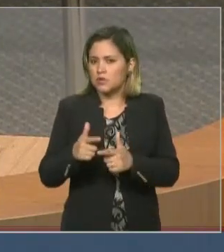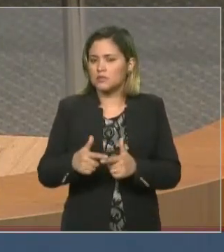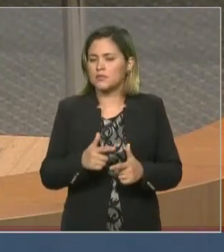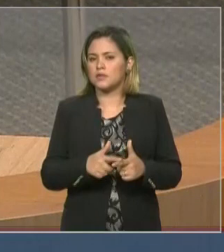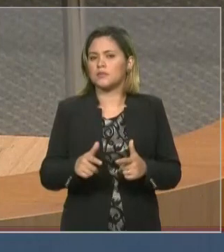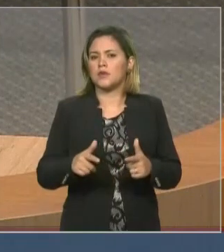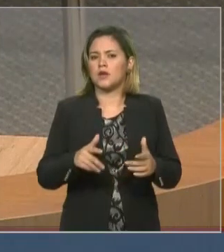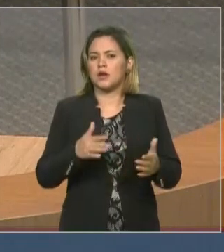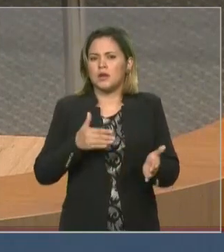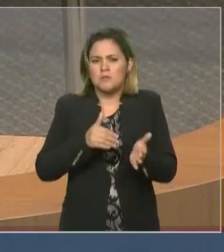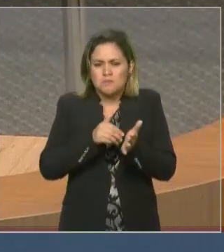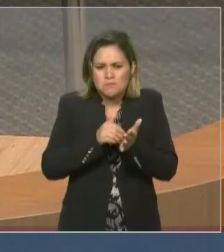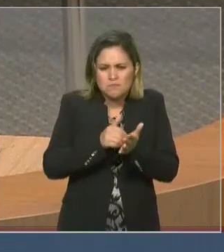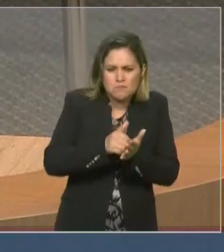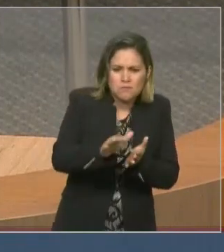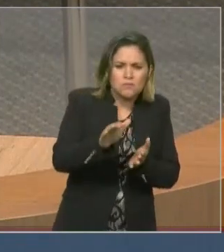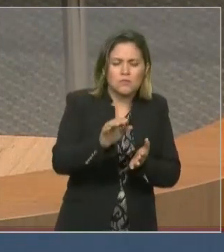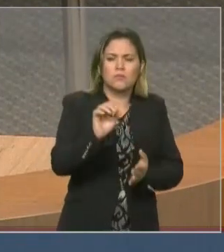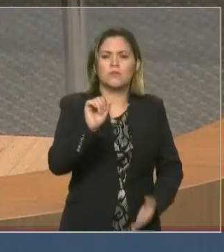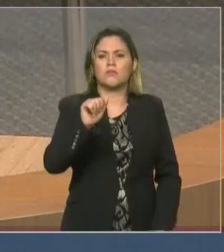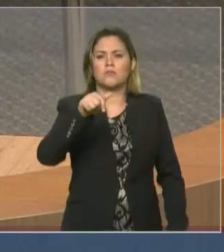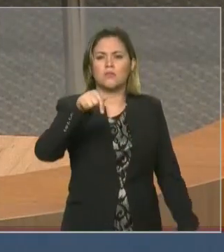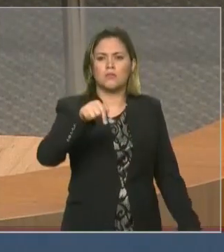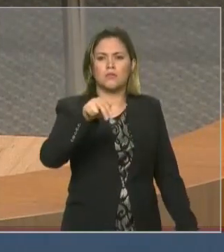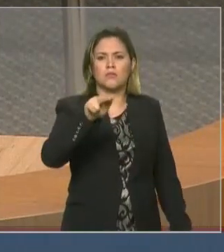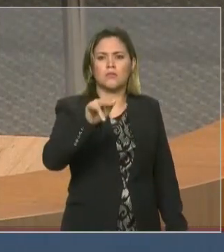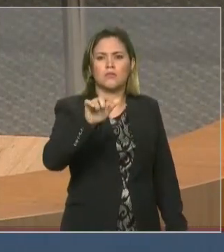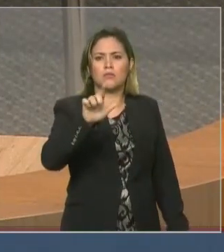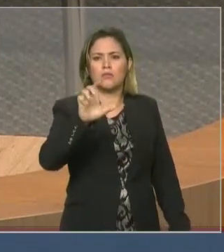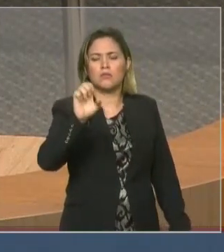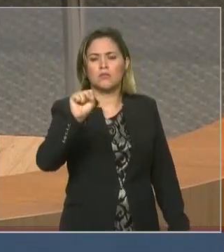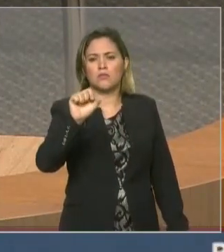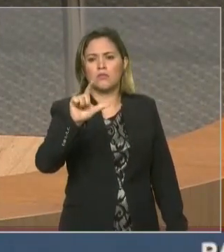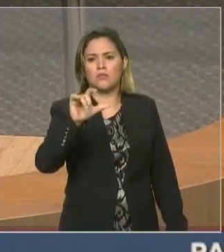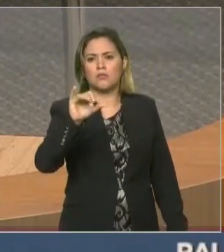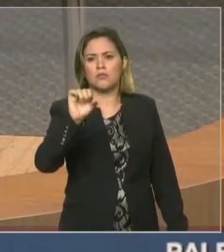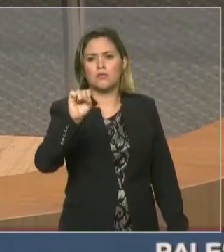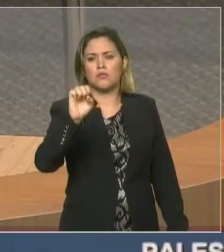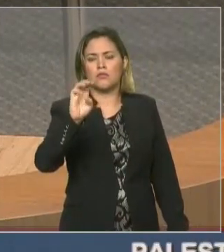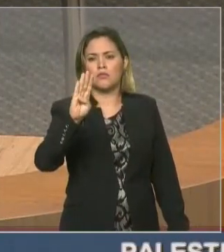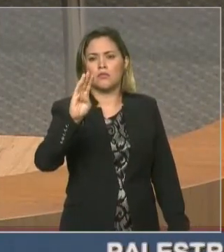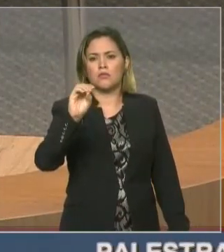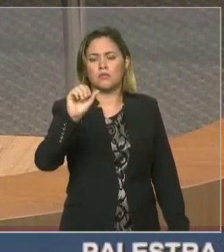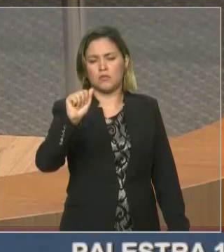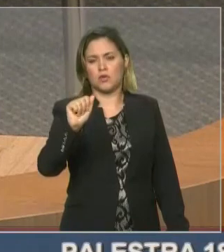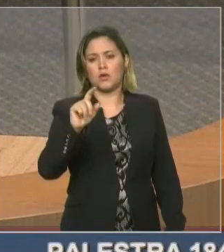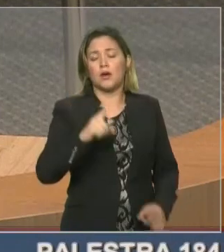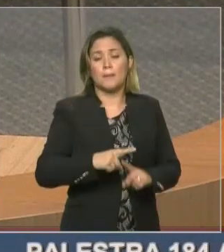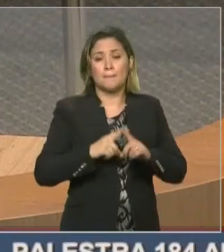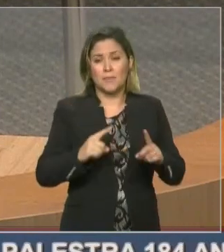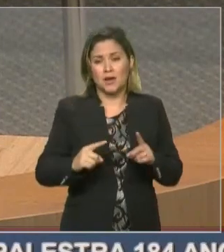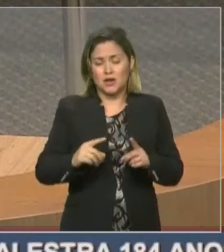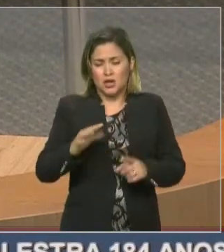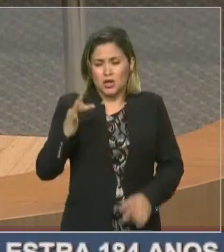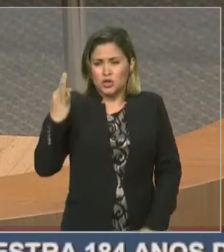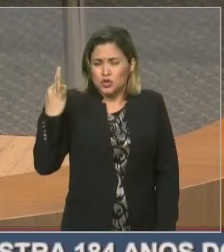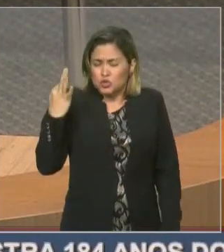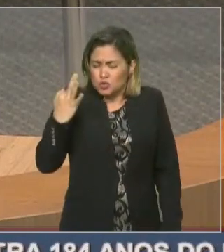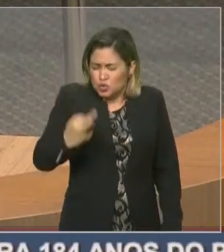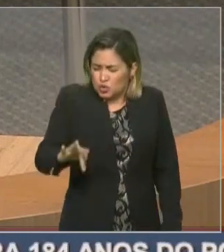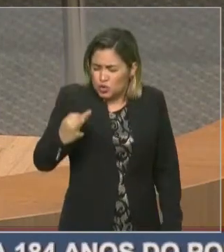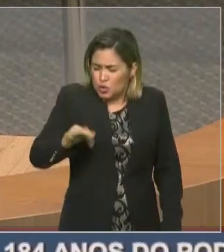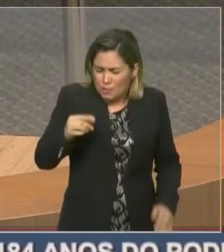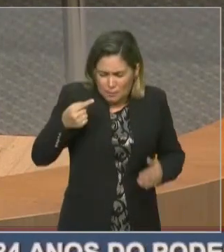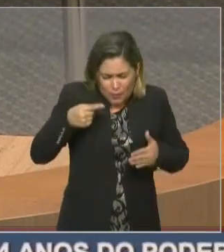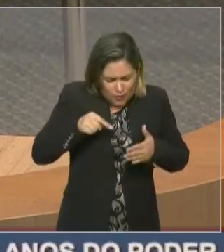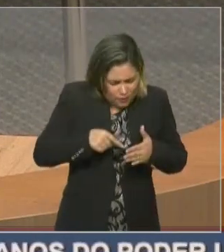me entristece, o que me dói mais na minha alma, o que eu não consigo ainda me entender, deputado Arnaldo Melo,